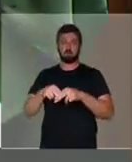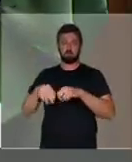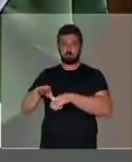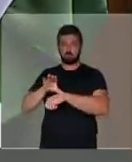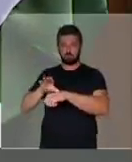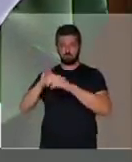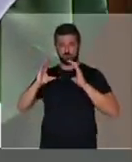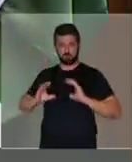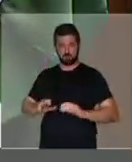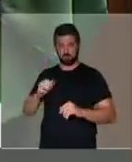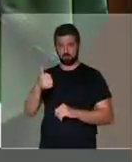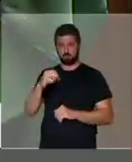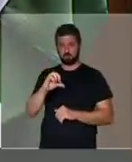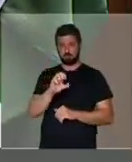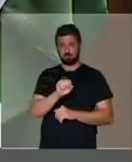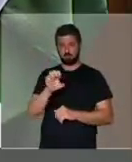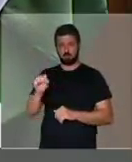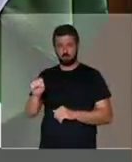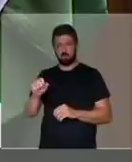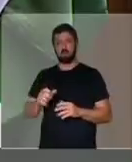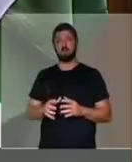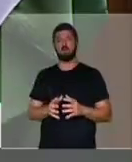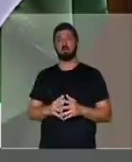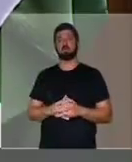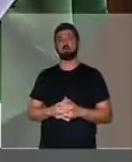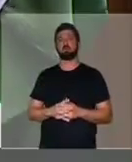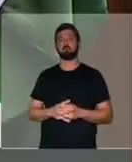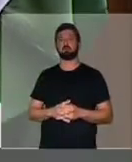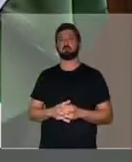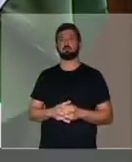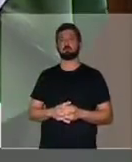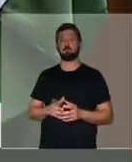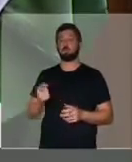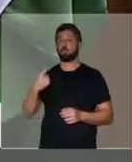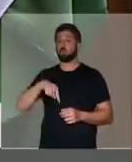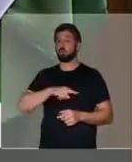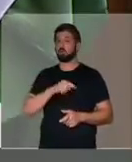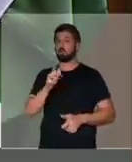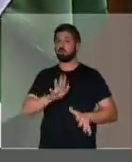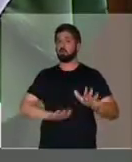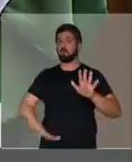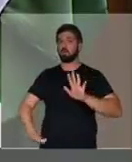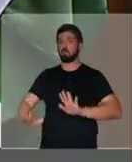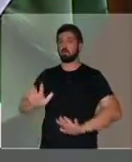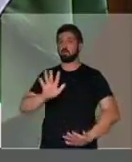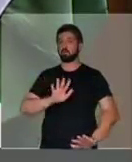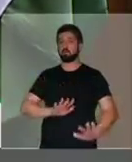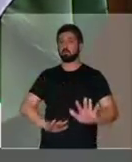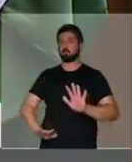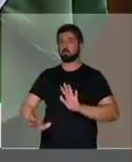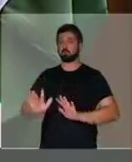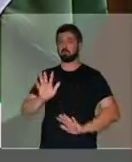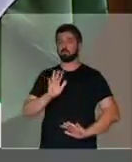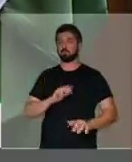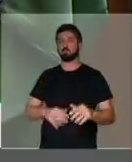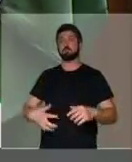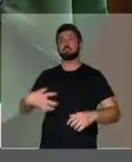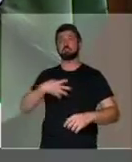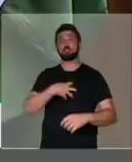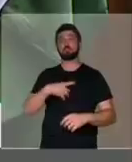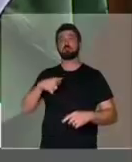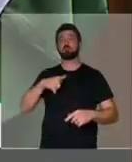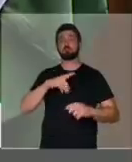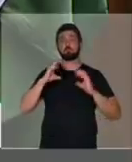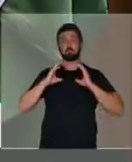Constituição Cidadã de 1988, precisamos ter muita prudência, sentido cívico e